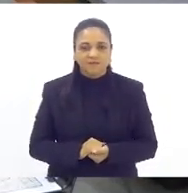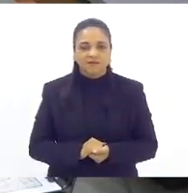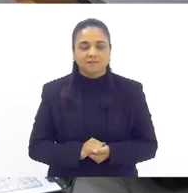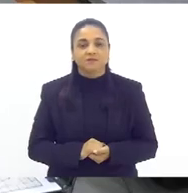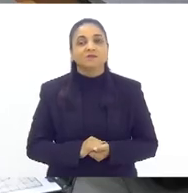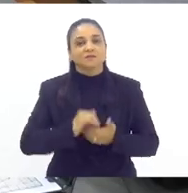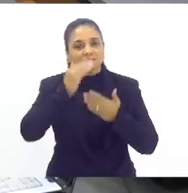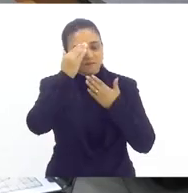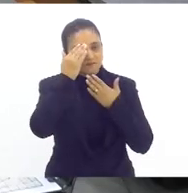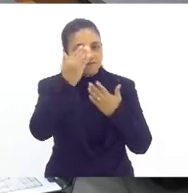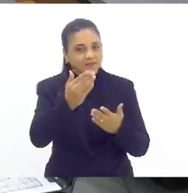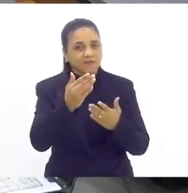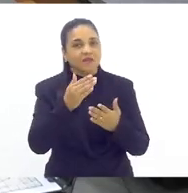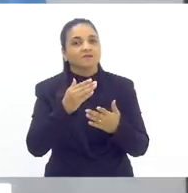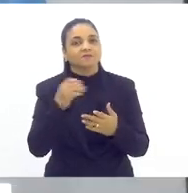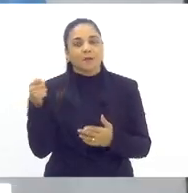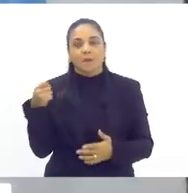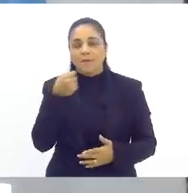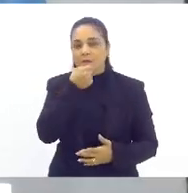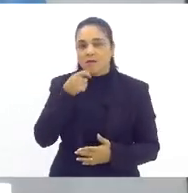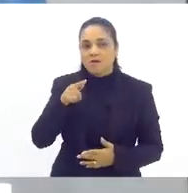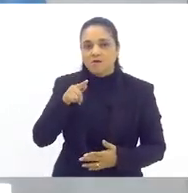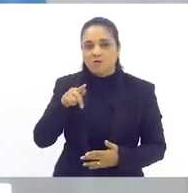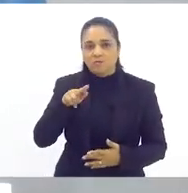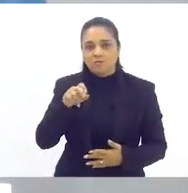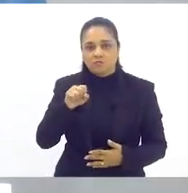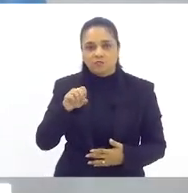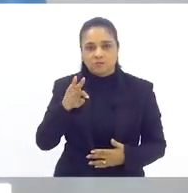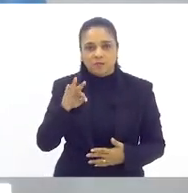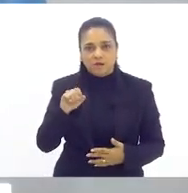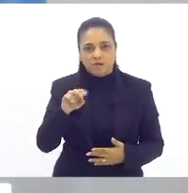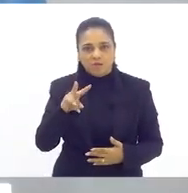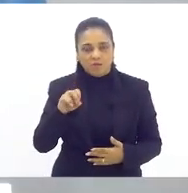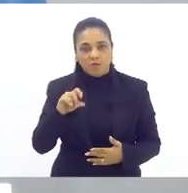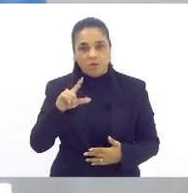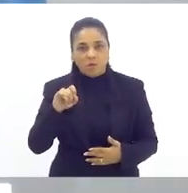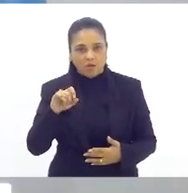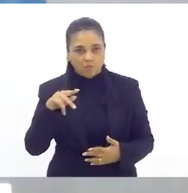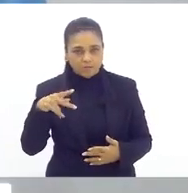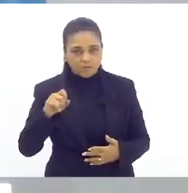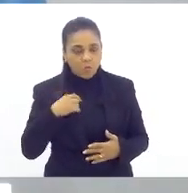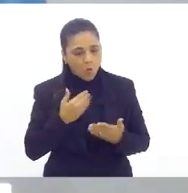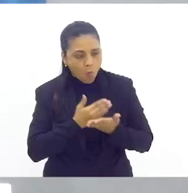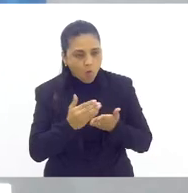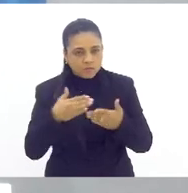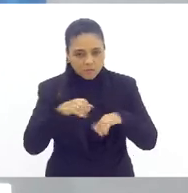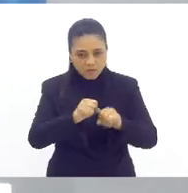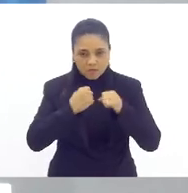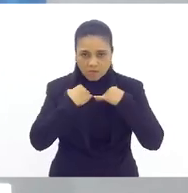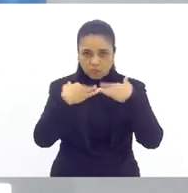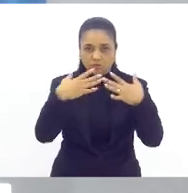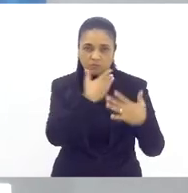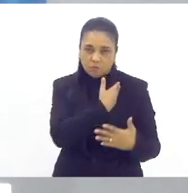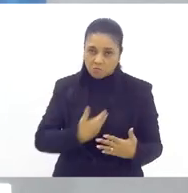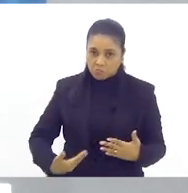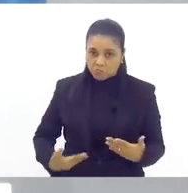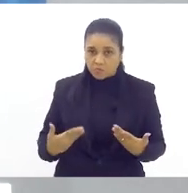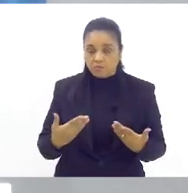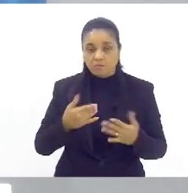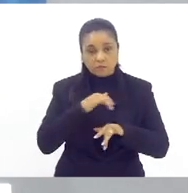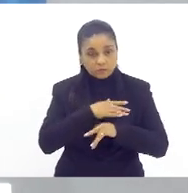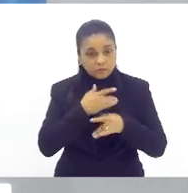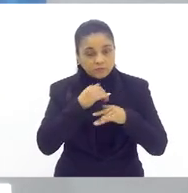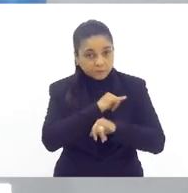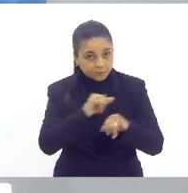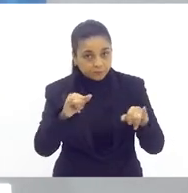Obrigado o próximo a falar Gustavo Lopes eu queria dizer que eu comecei essa essa audiência pública é dizendo